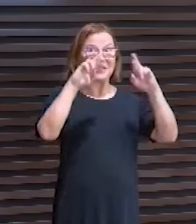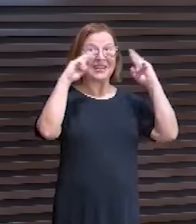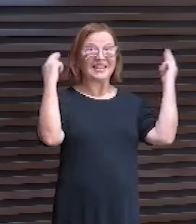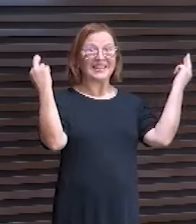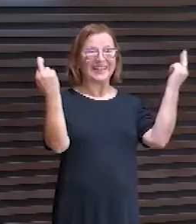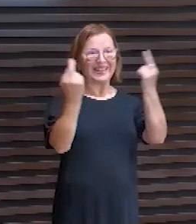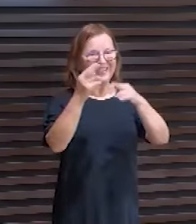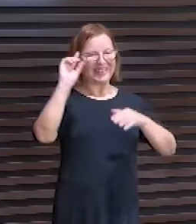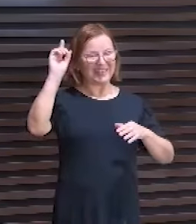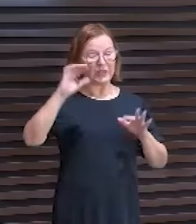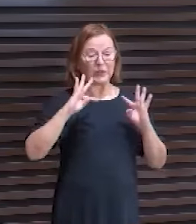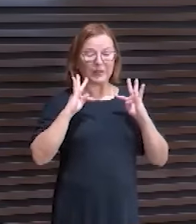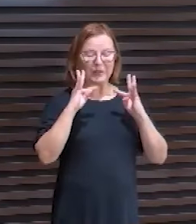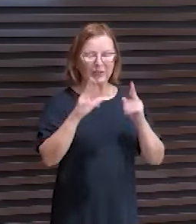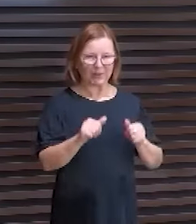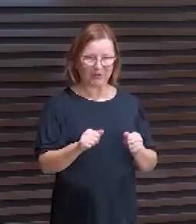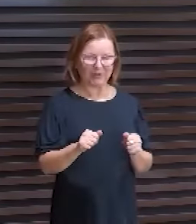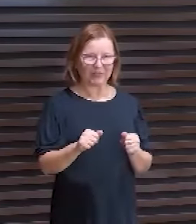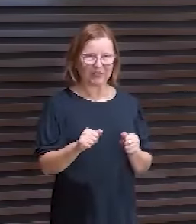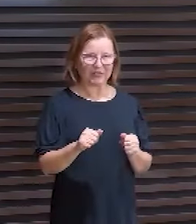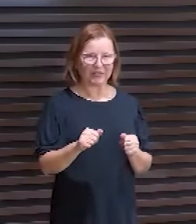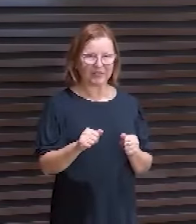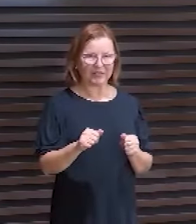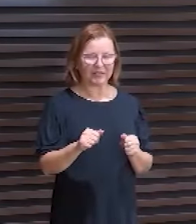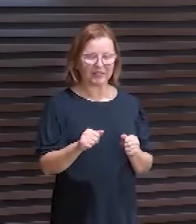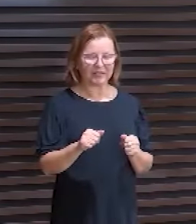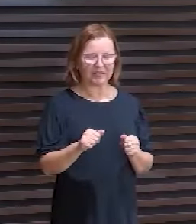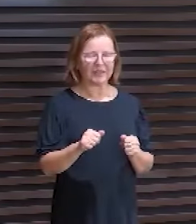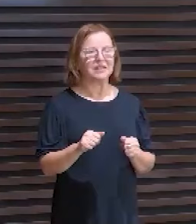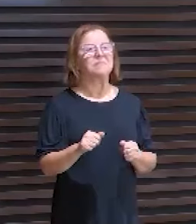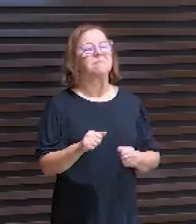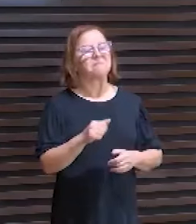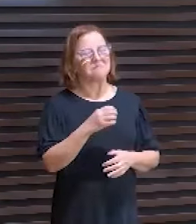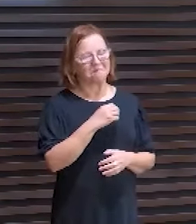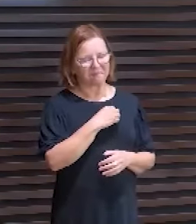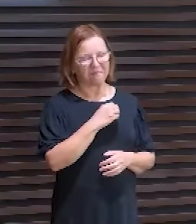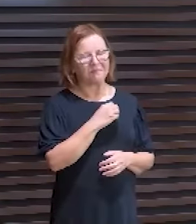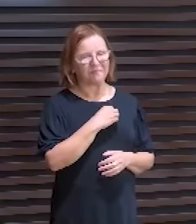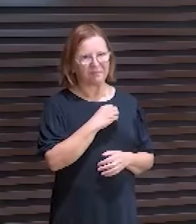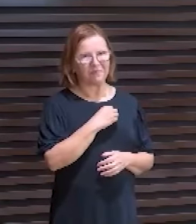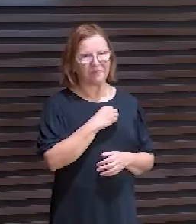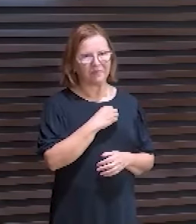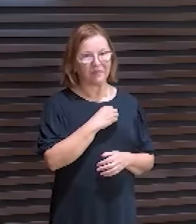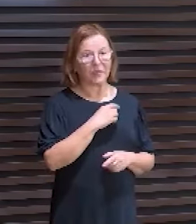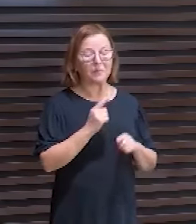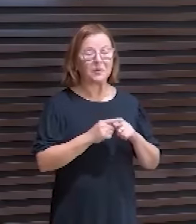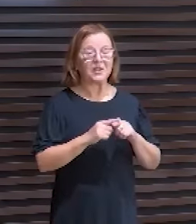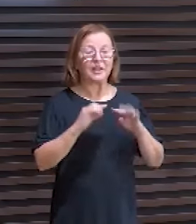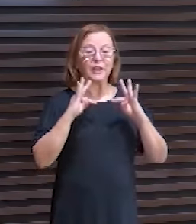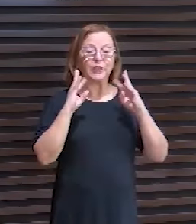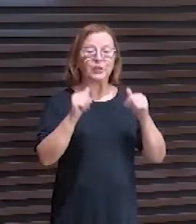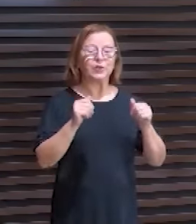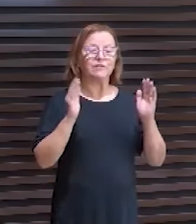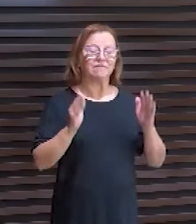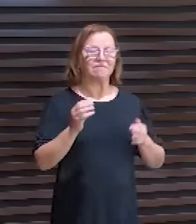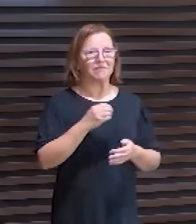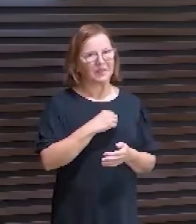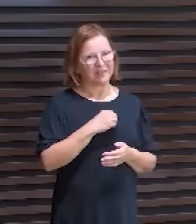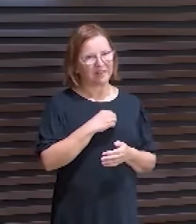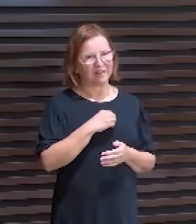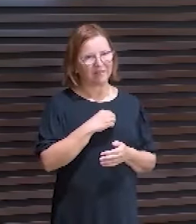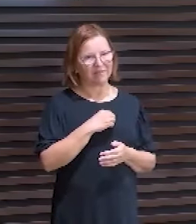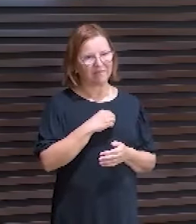todos fomos considerados pecadores porque todos pecaram e